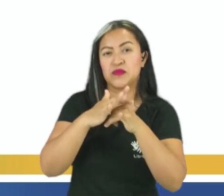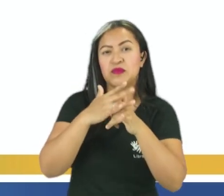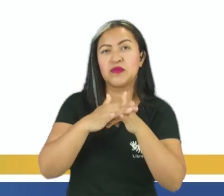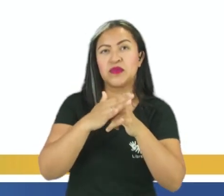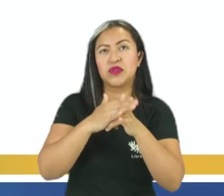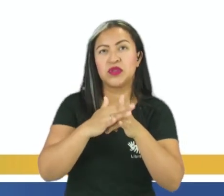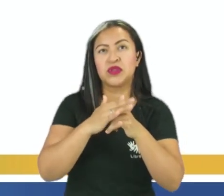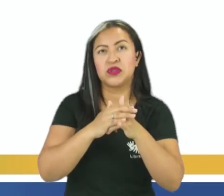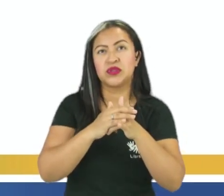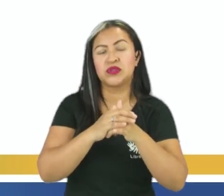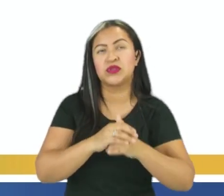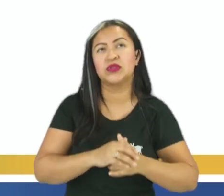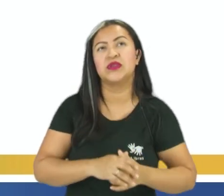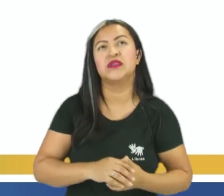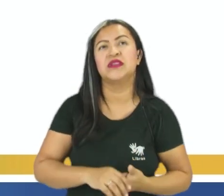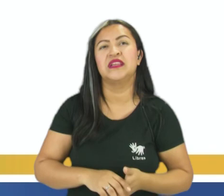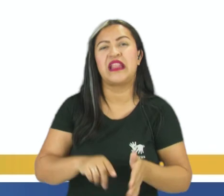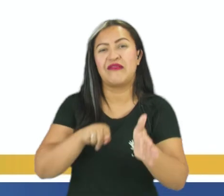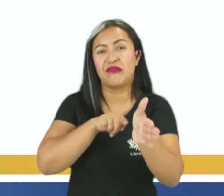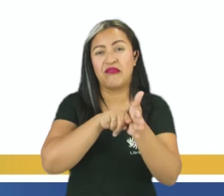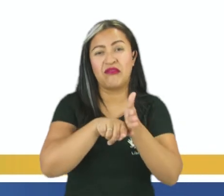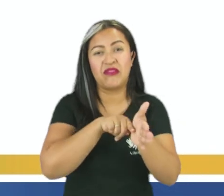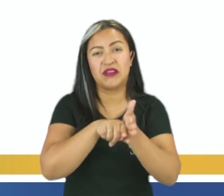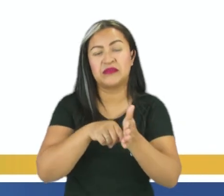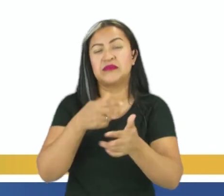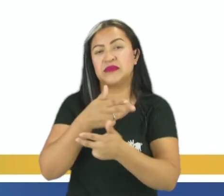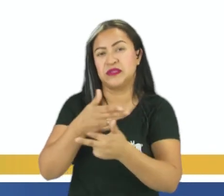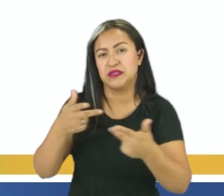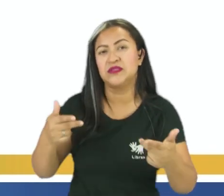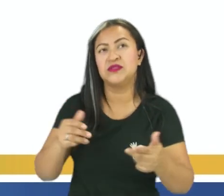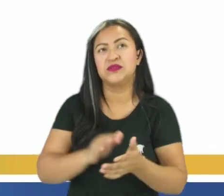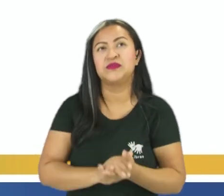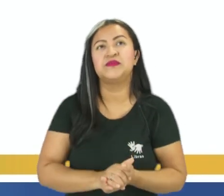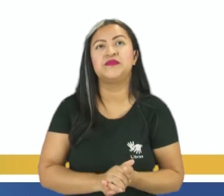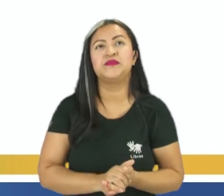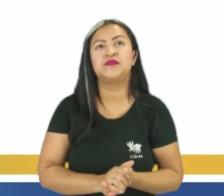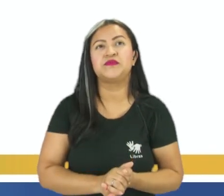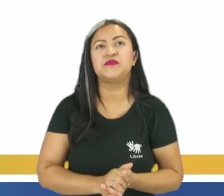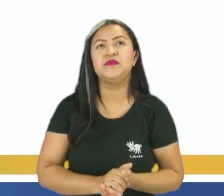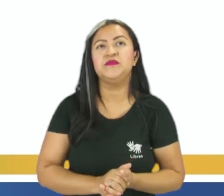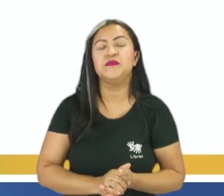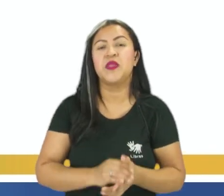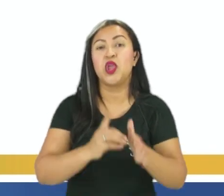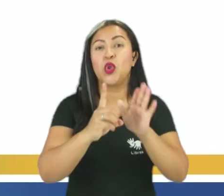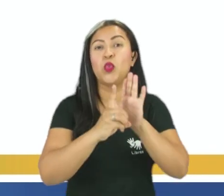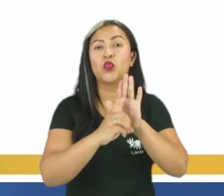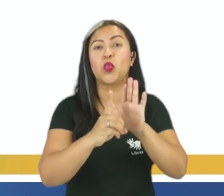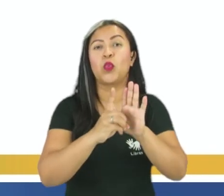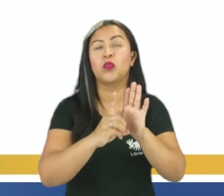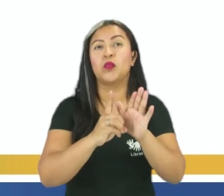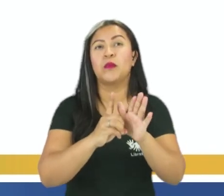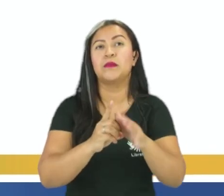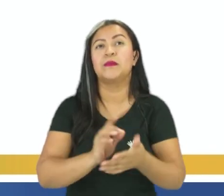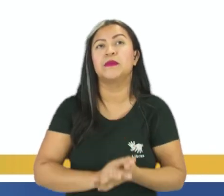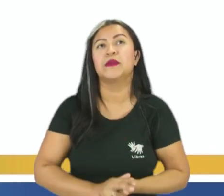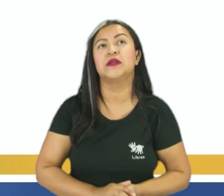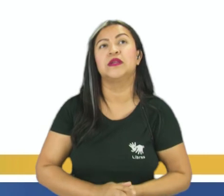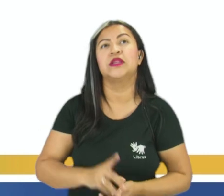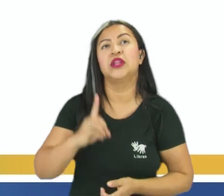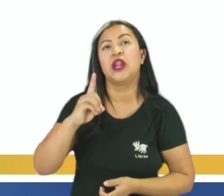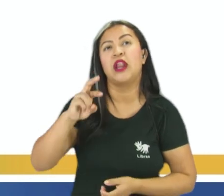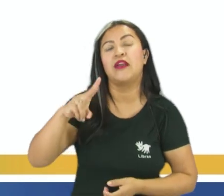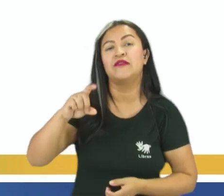como um animal, e várias pesquisas são feitas no corpo dela. E um documentário da BBC, Racismo Científico, Darwinismo Social